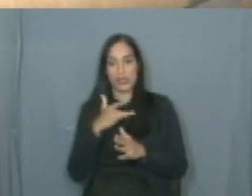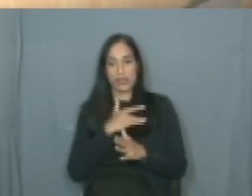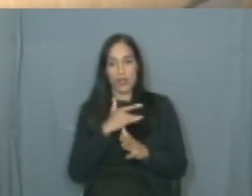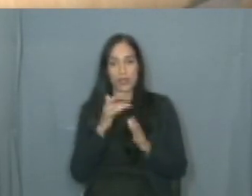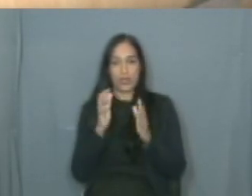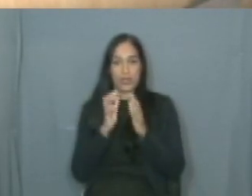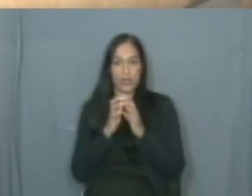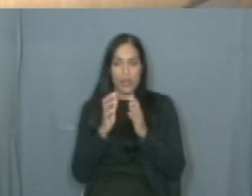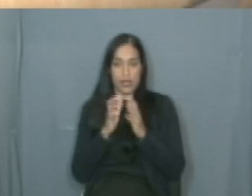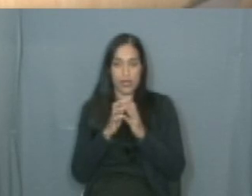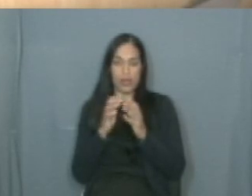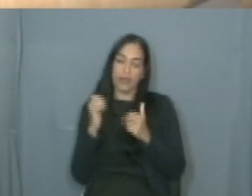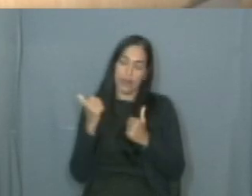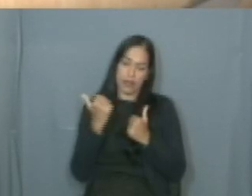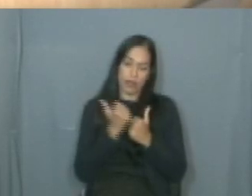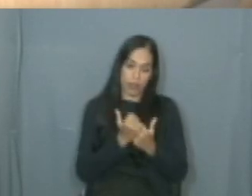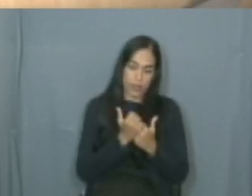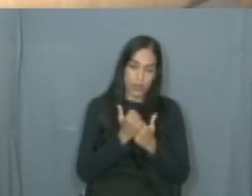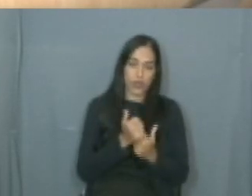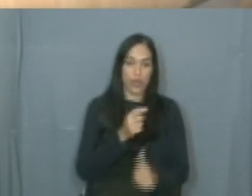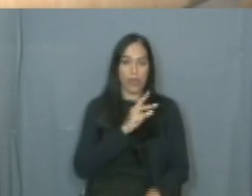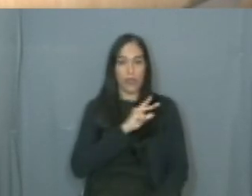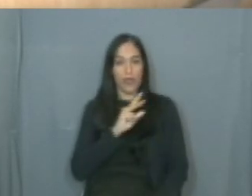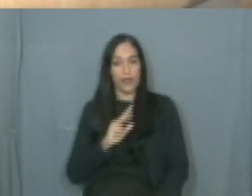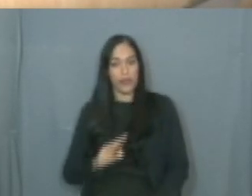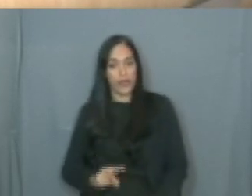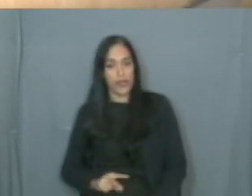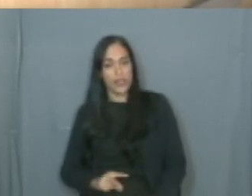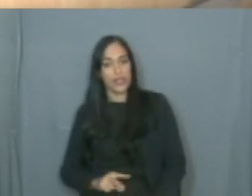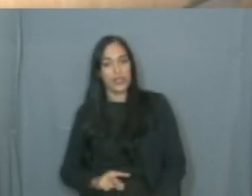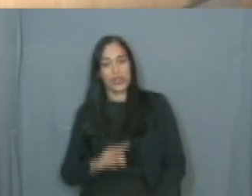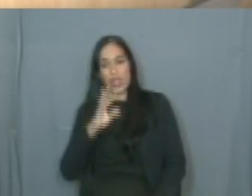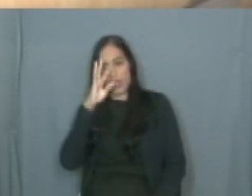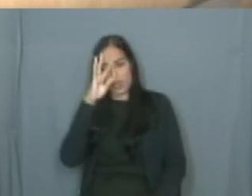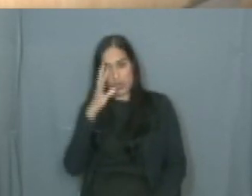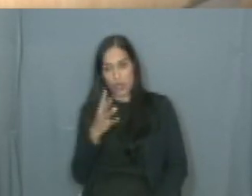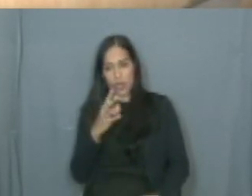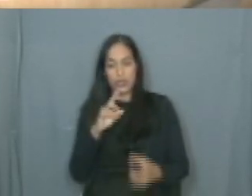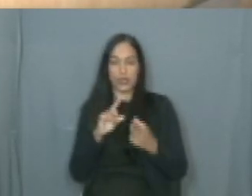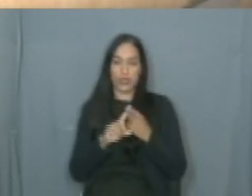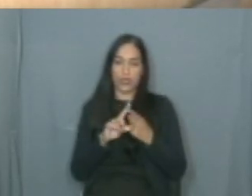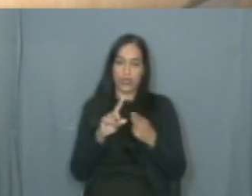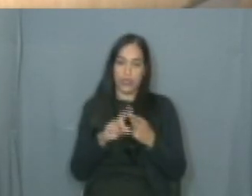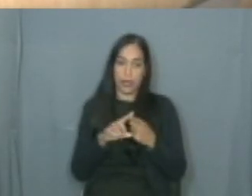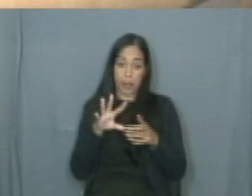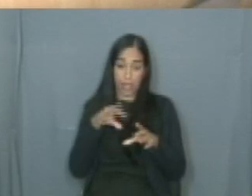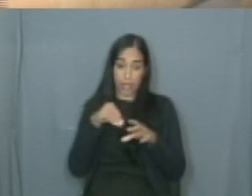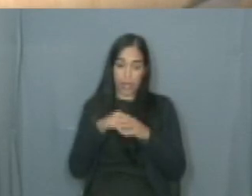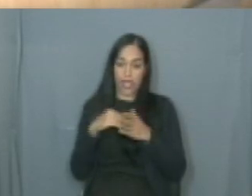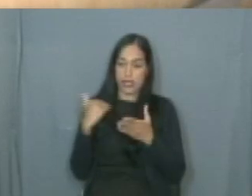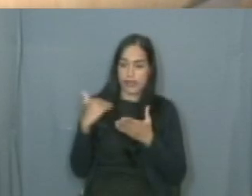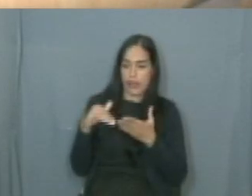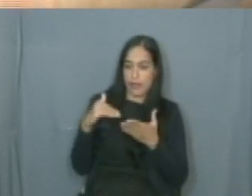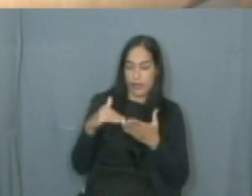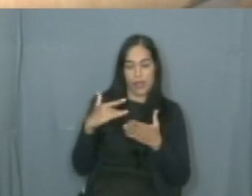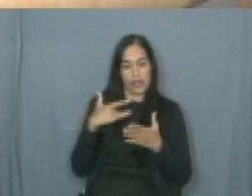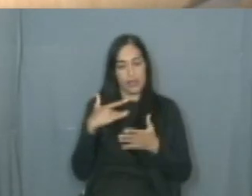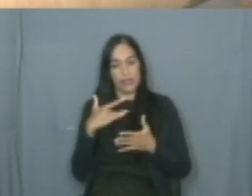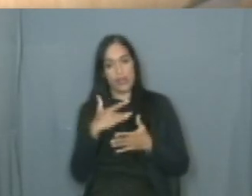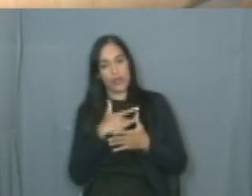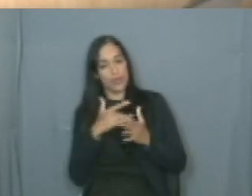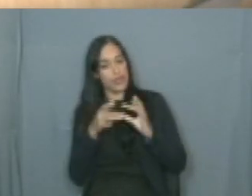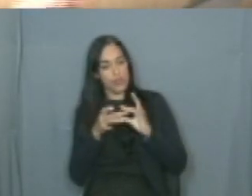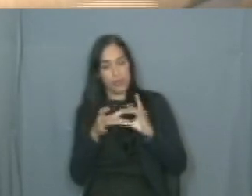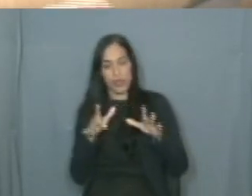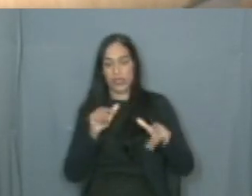né? Então, me somo ao vereador para ir procurar também essas soluções, né, dentro da Secretaria de Saúde, me coloco à disposição dos